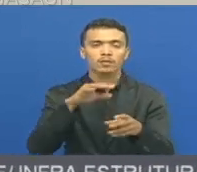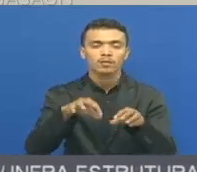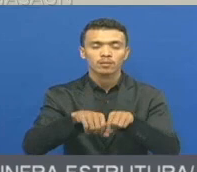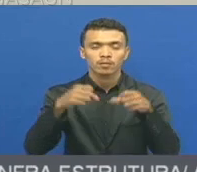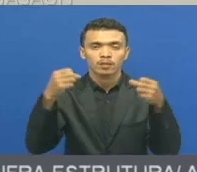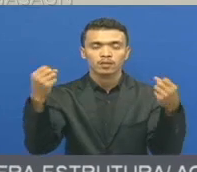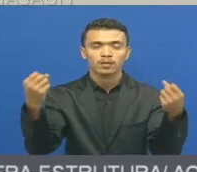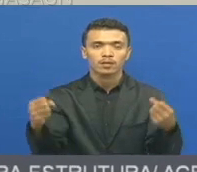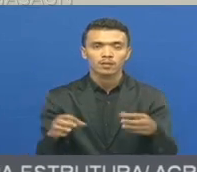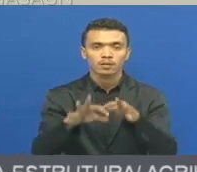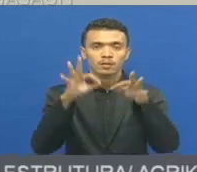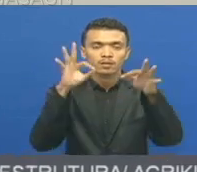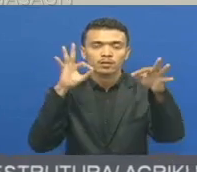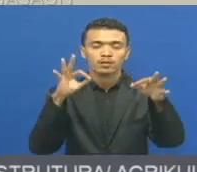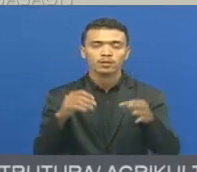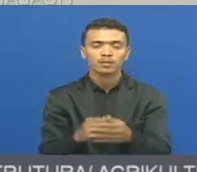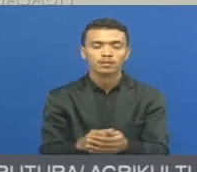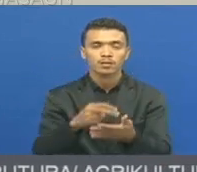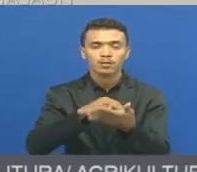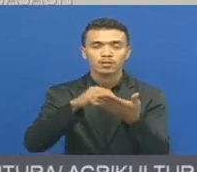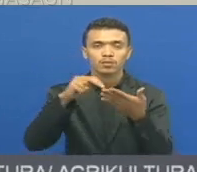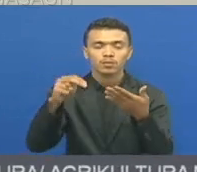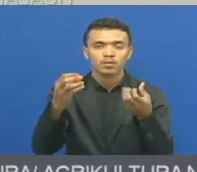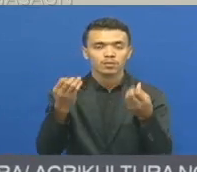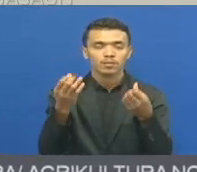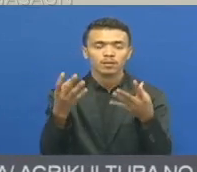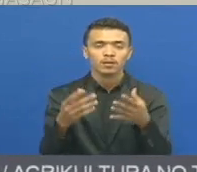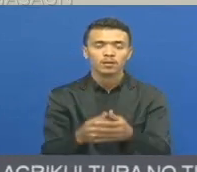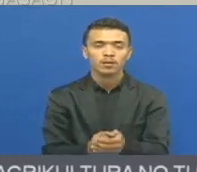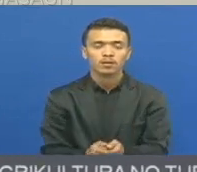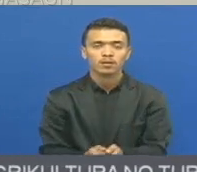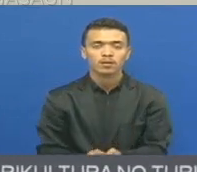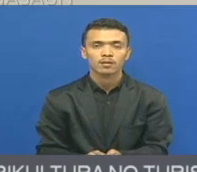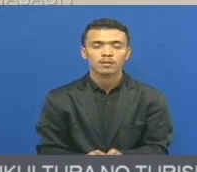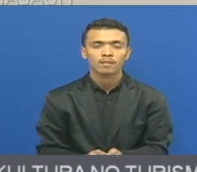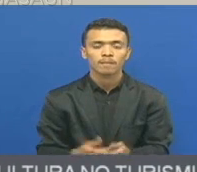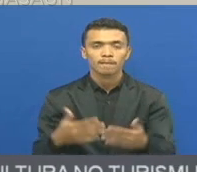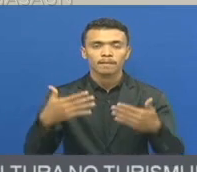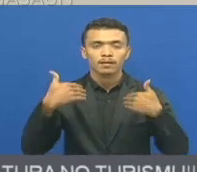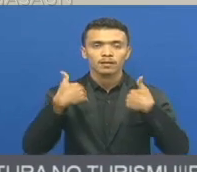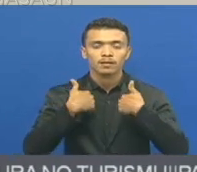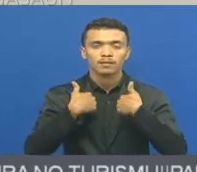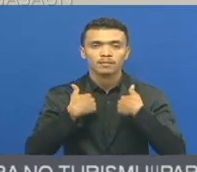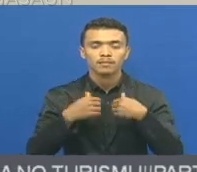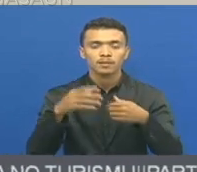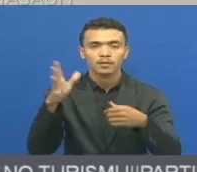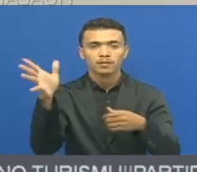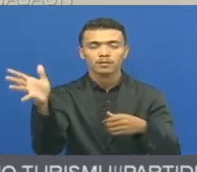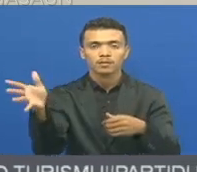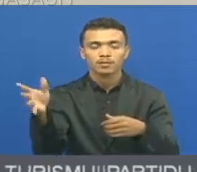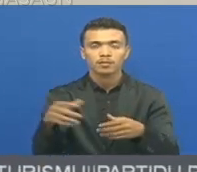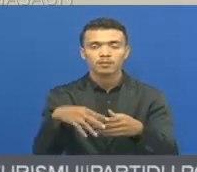balu número serial liu ida bulet libros ida ia balu ia 51